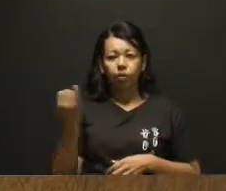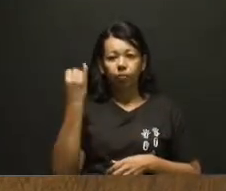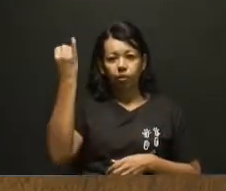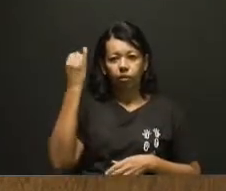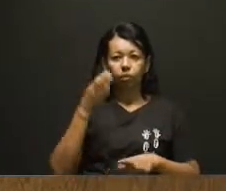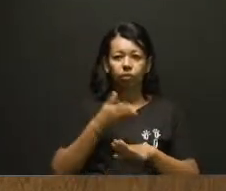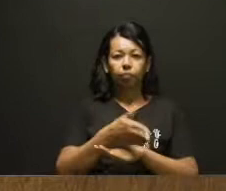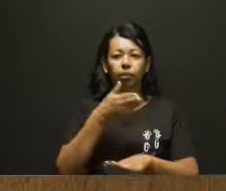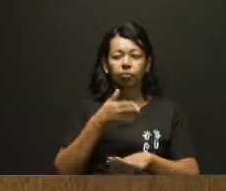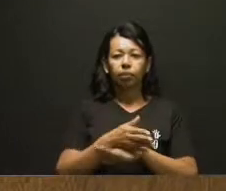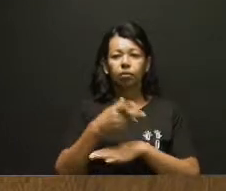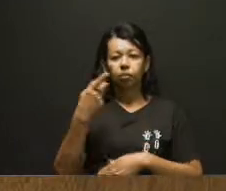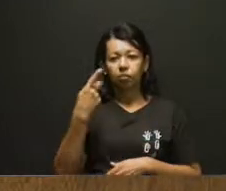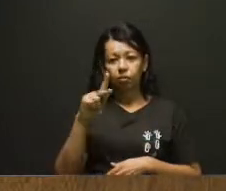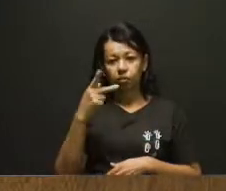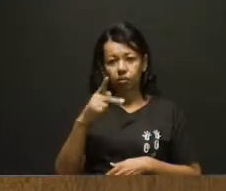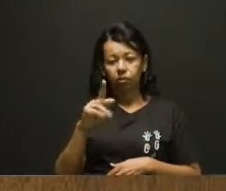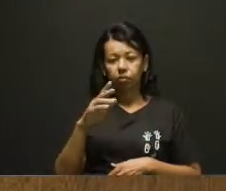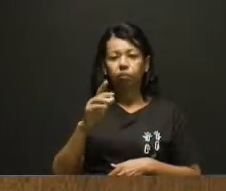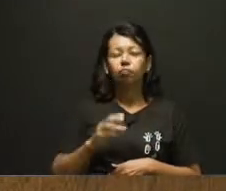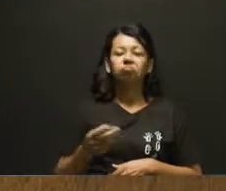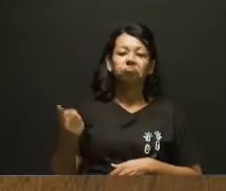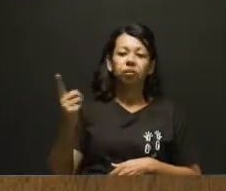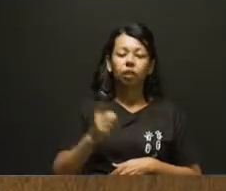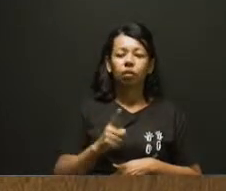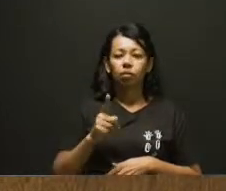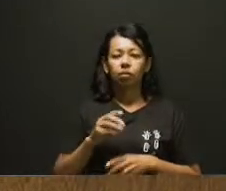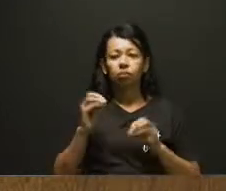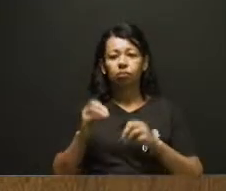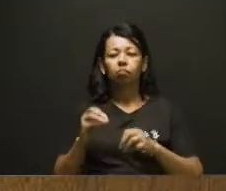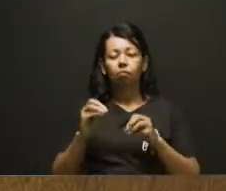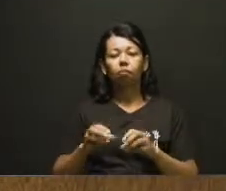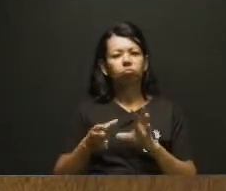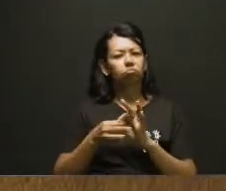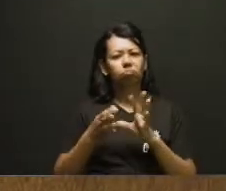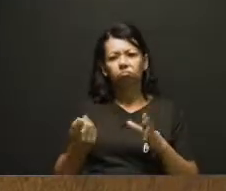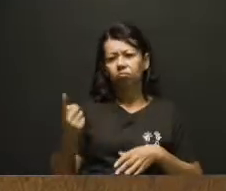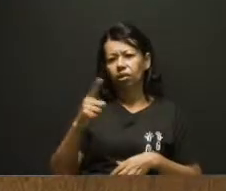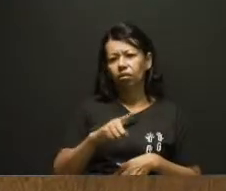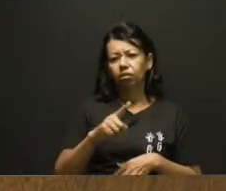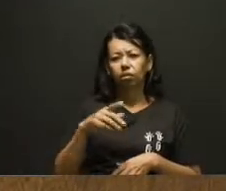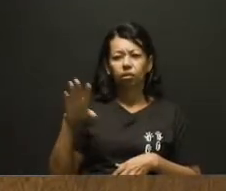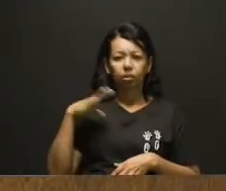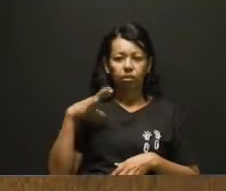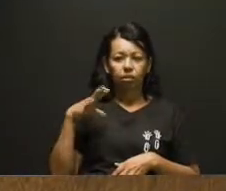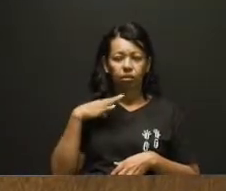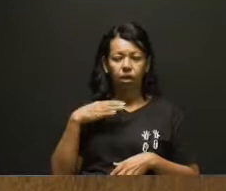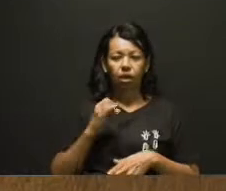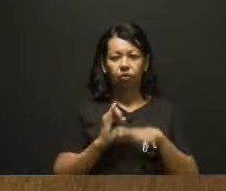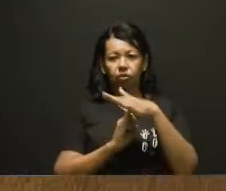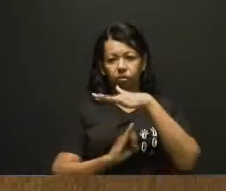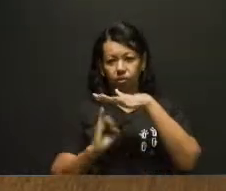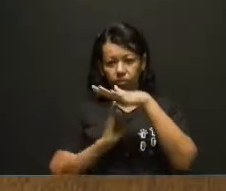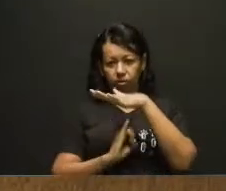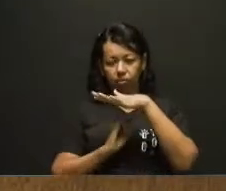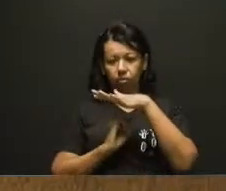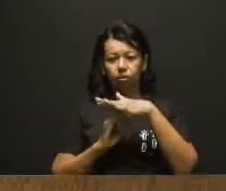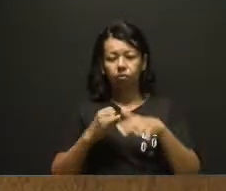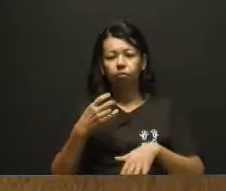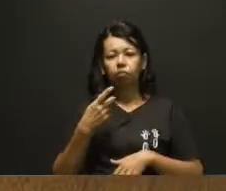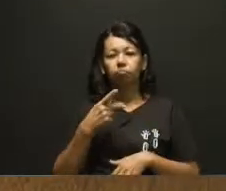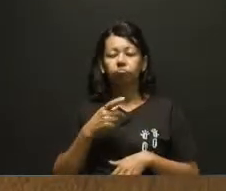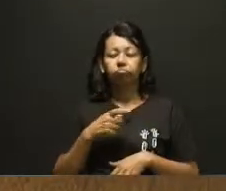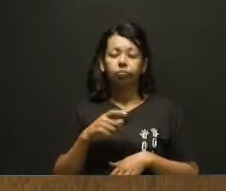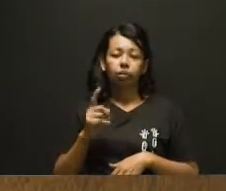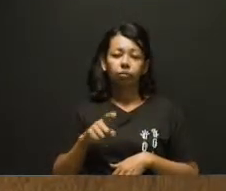de vossa senhoria quando se coloca à disposição um município das entidades e pra nós é um grande